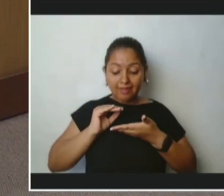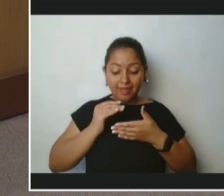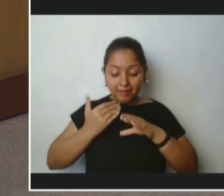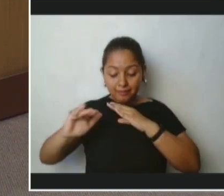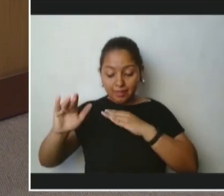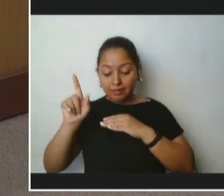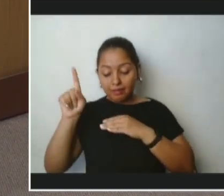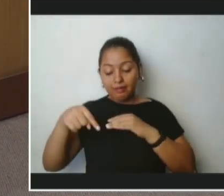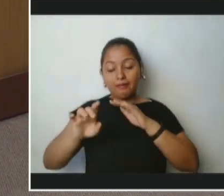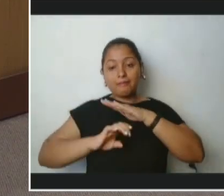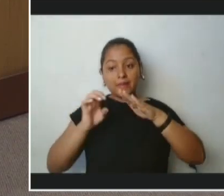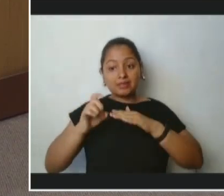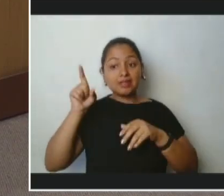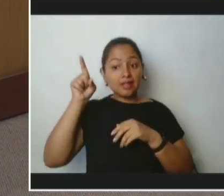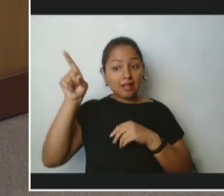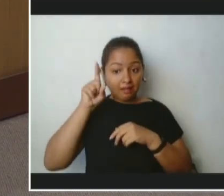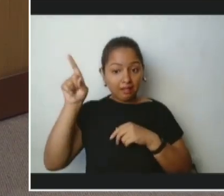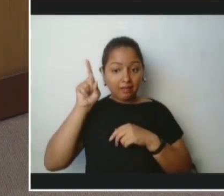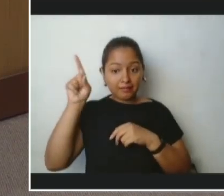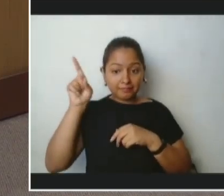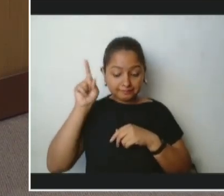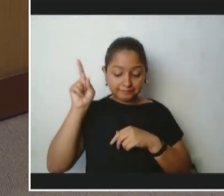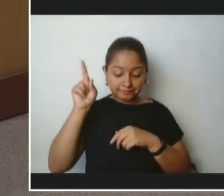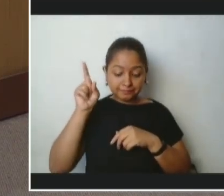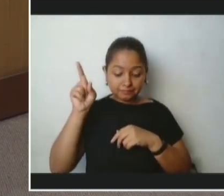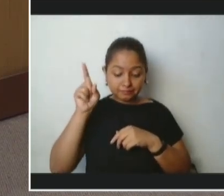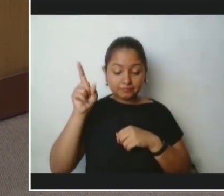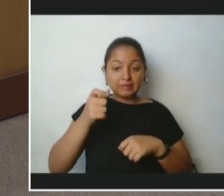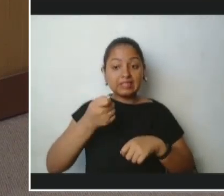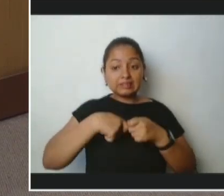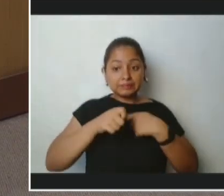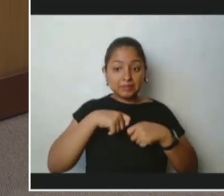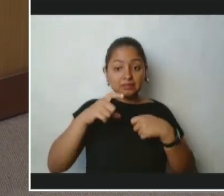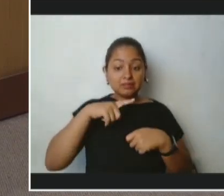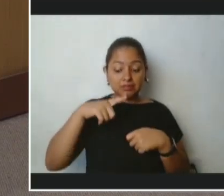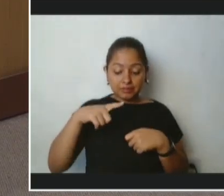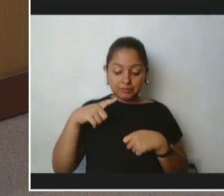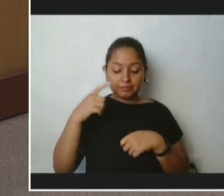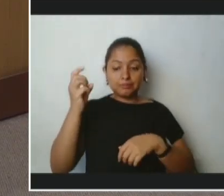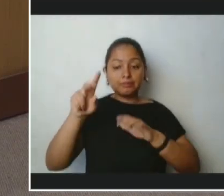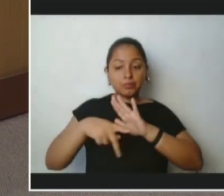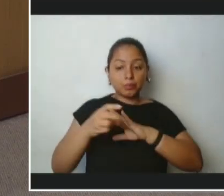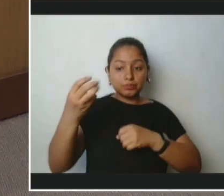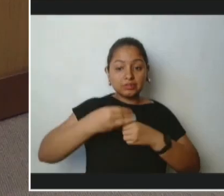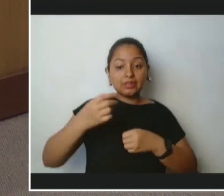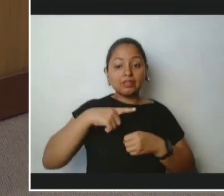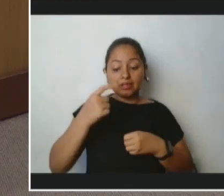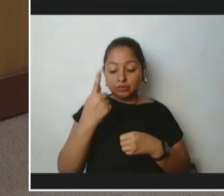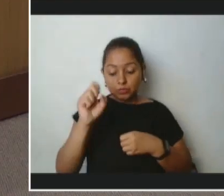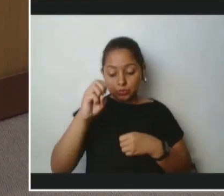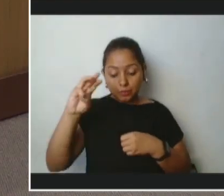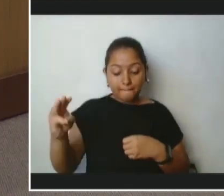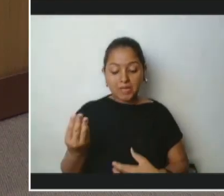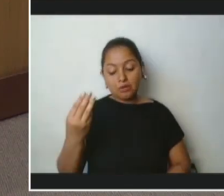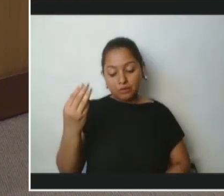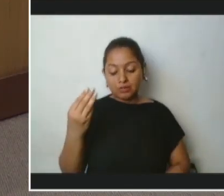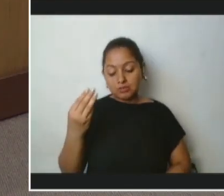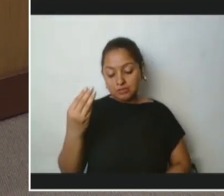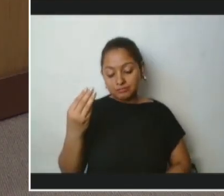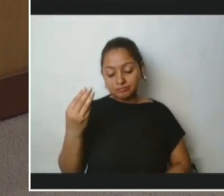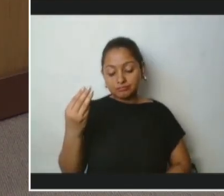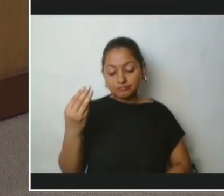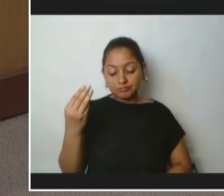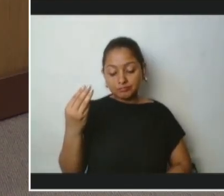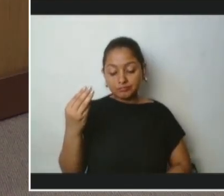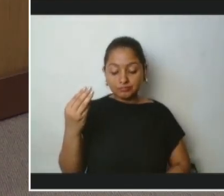despesas intra-orçamentárias tem um número de 18 milhões ali. Seria isso que seriam as contribuições?